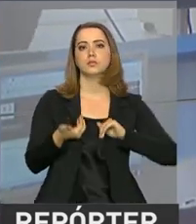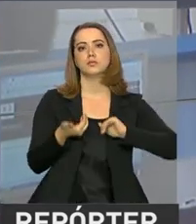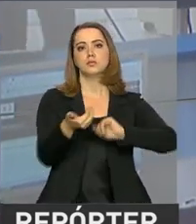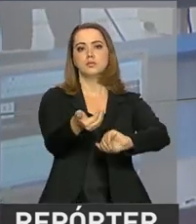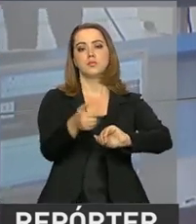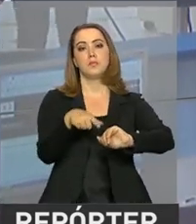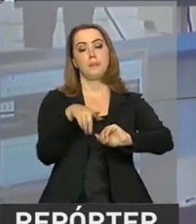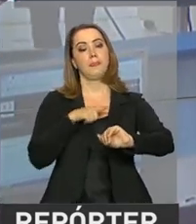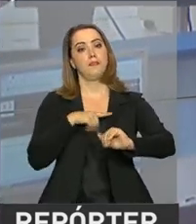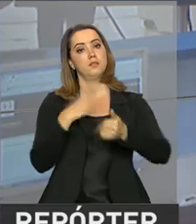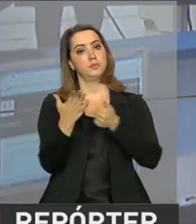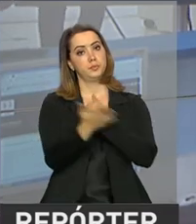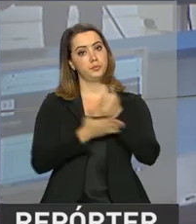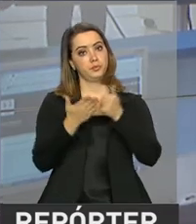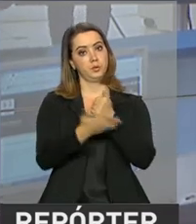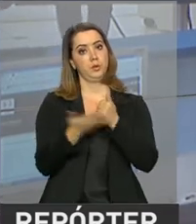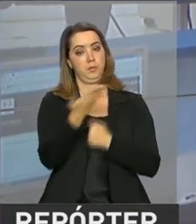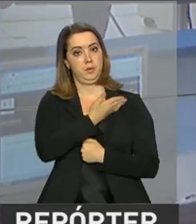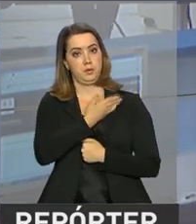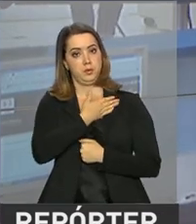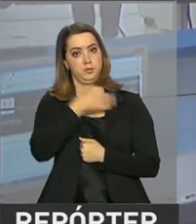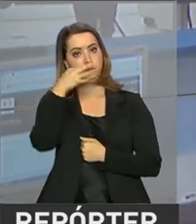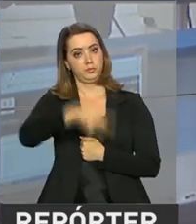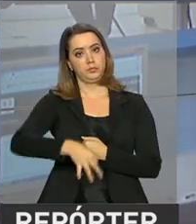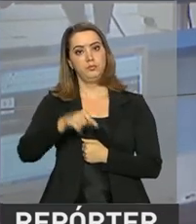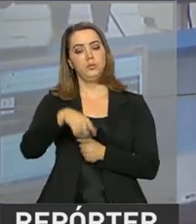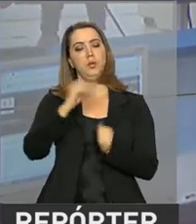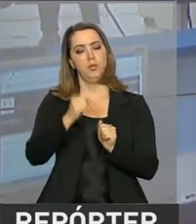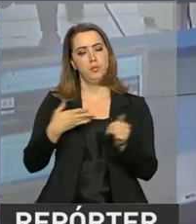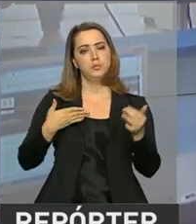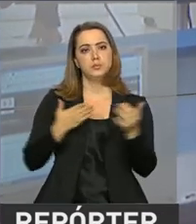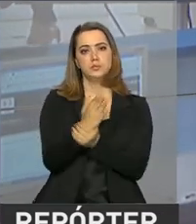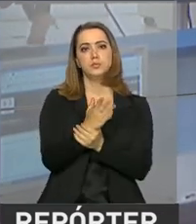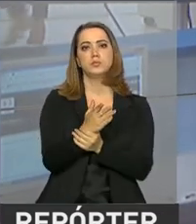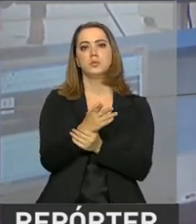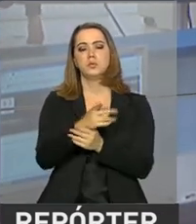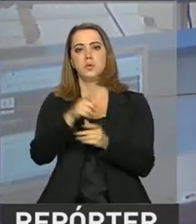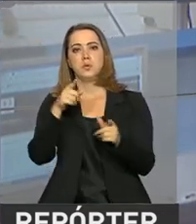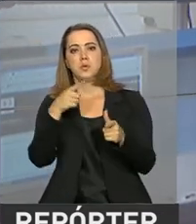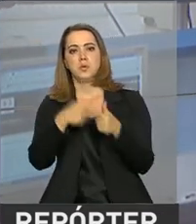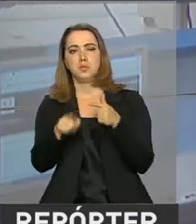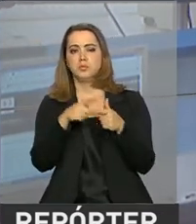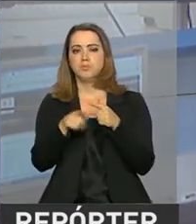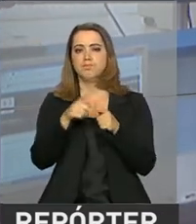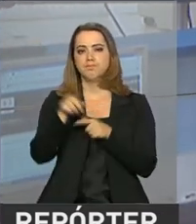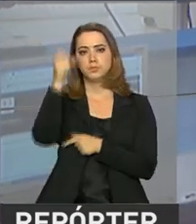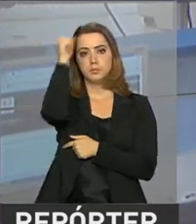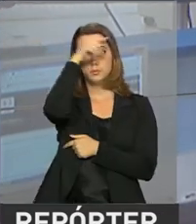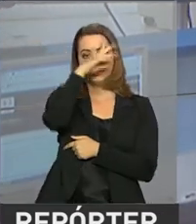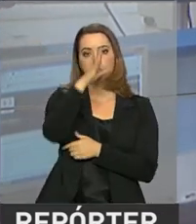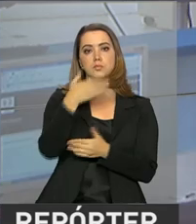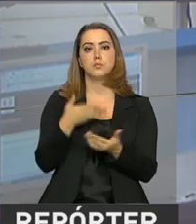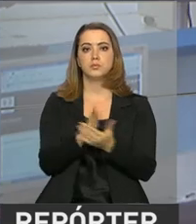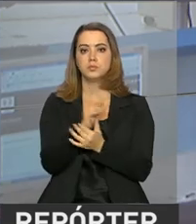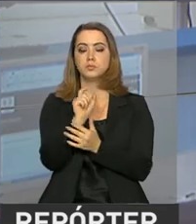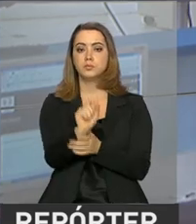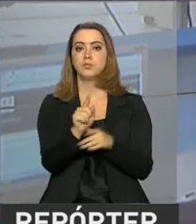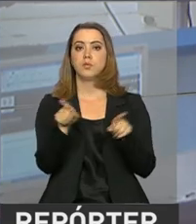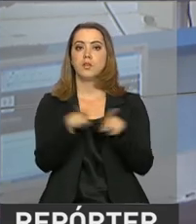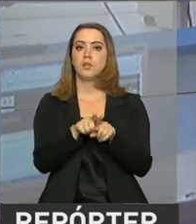com uma base sólida será possível aprovar questões aparentemente difíceis o presidente ressaltou ainda que que os